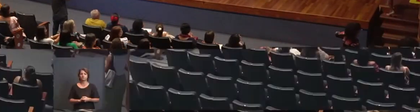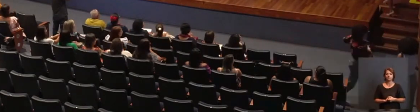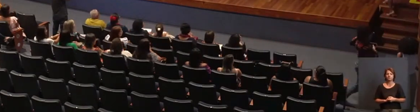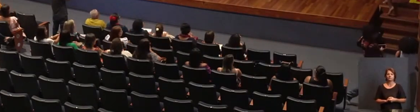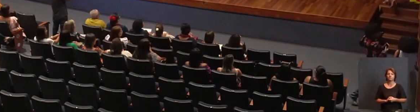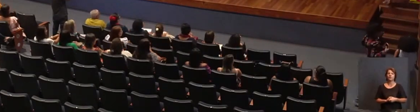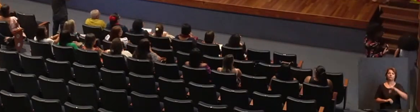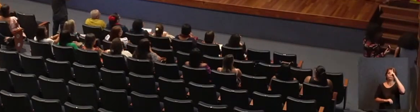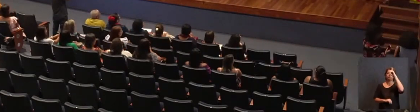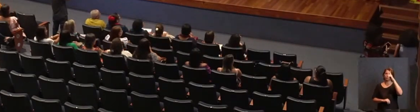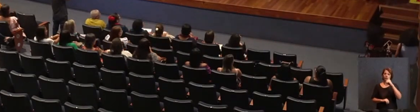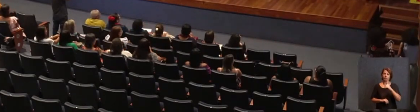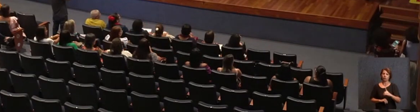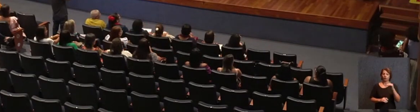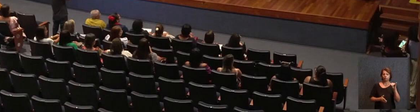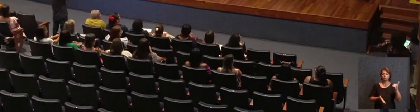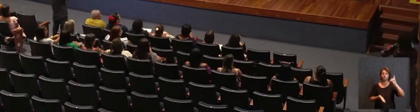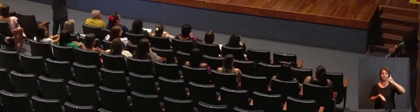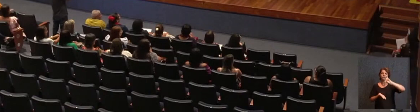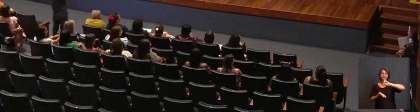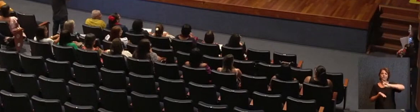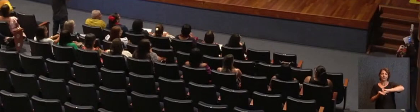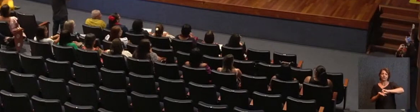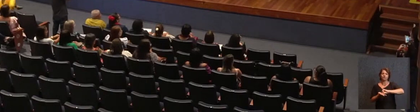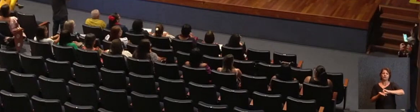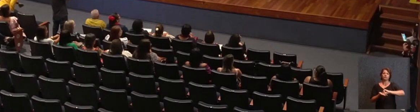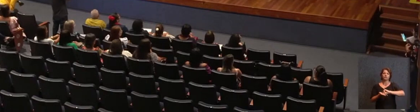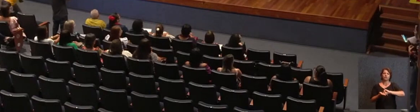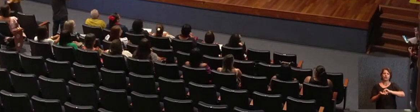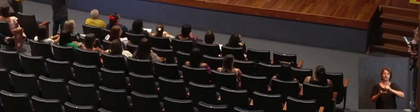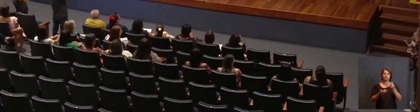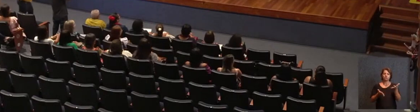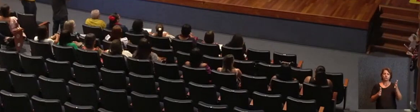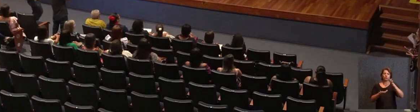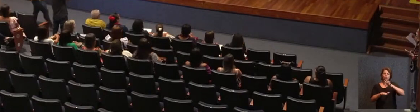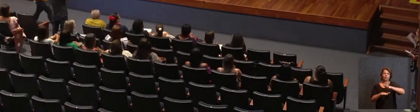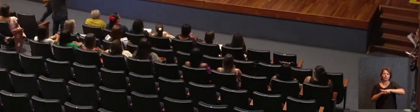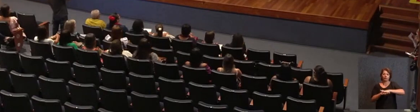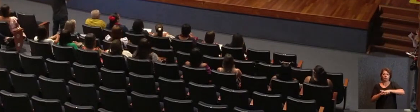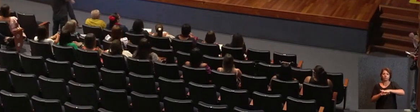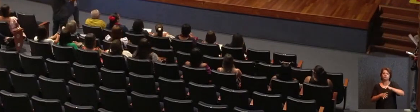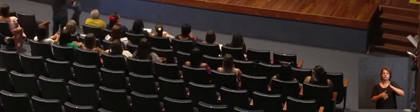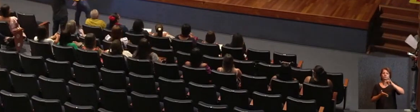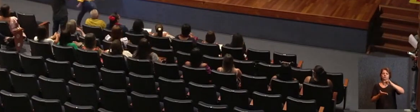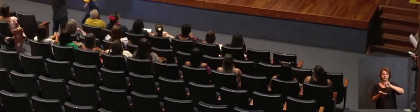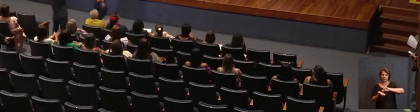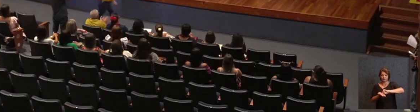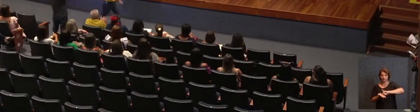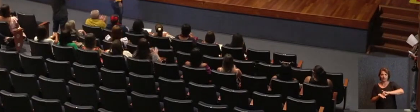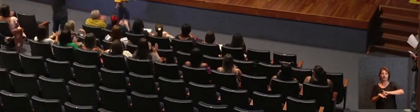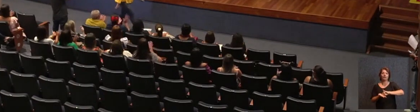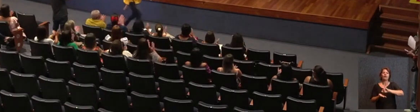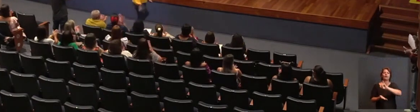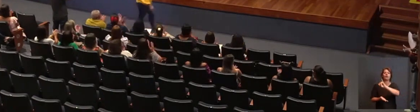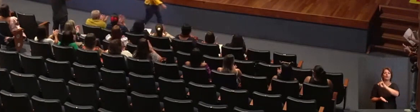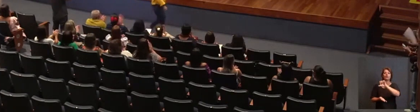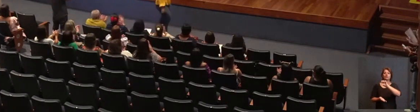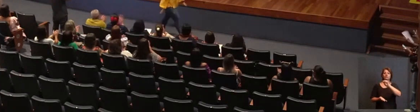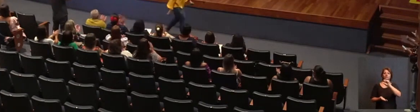A diretora do Centro Municipal Integrado de Educação Inclusiva, a professora Isabela Santana de